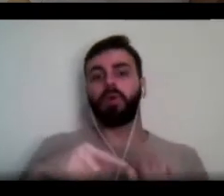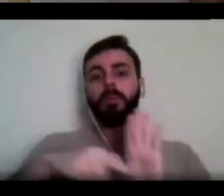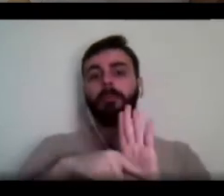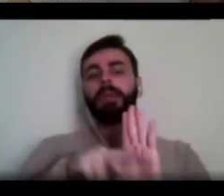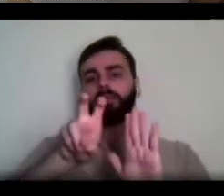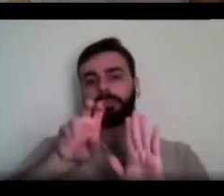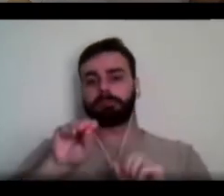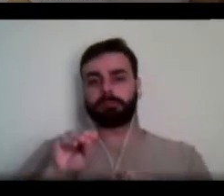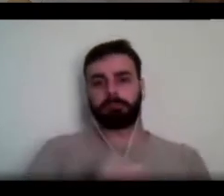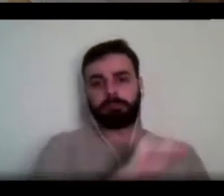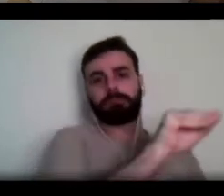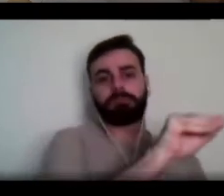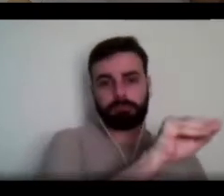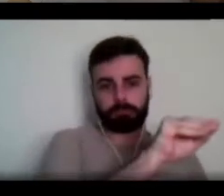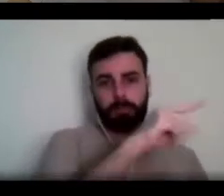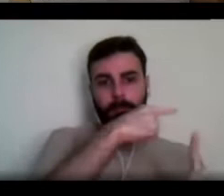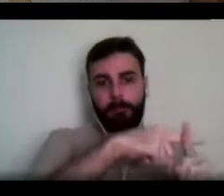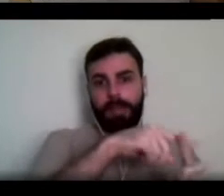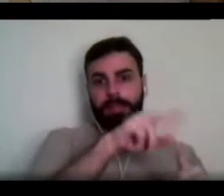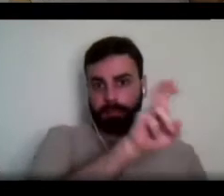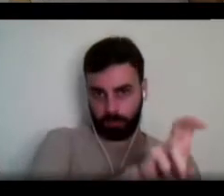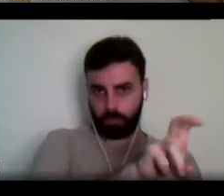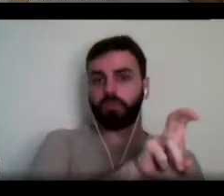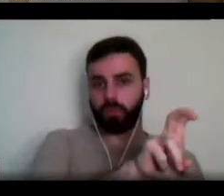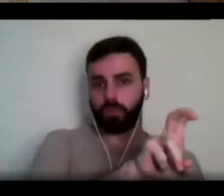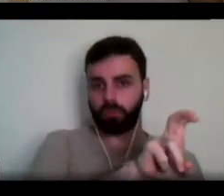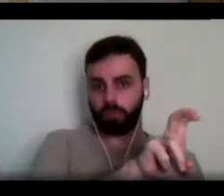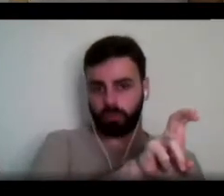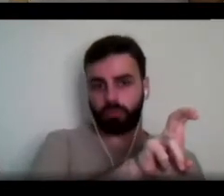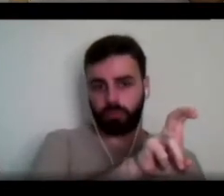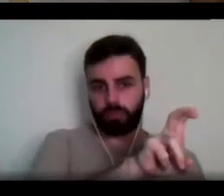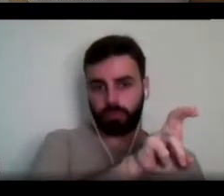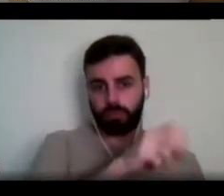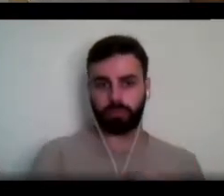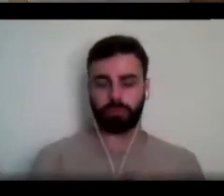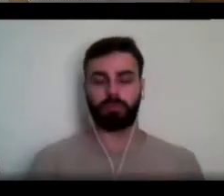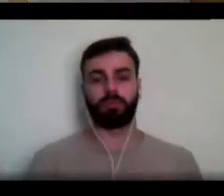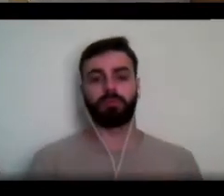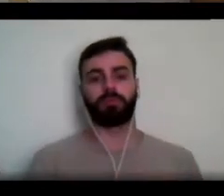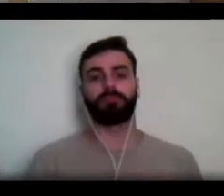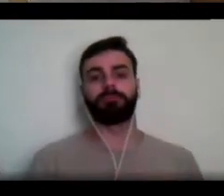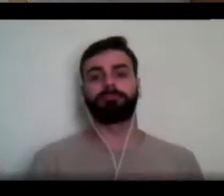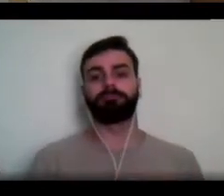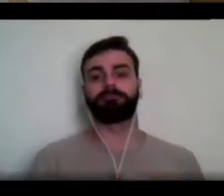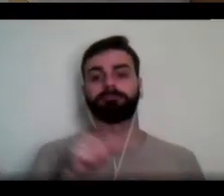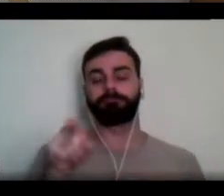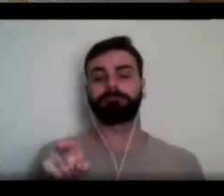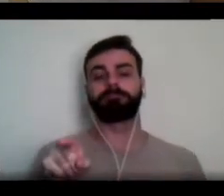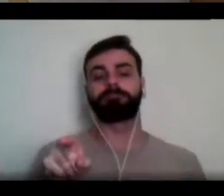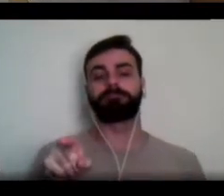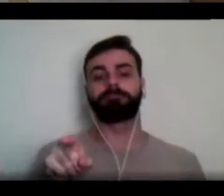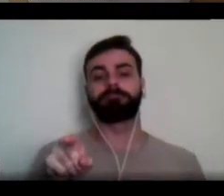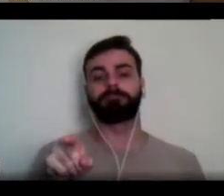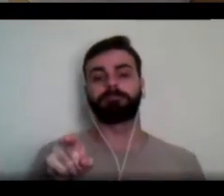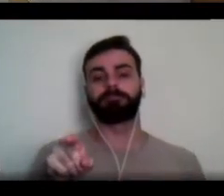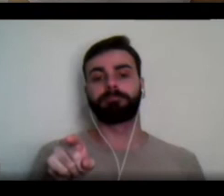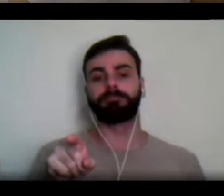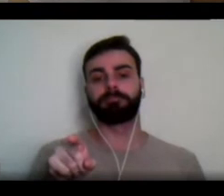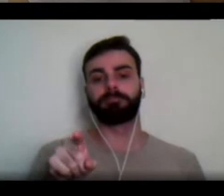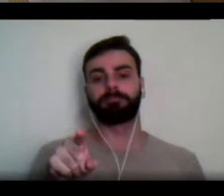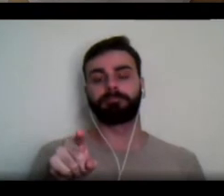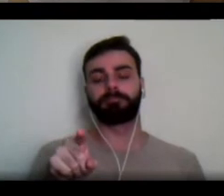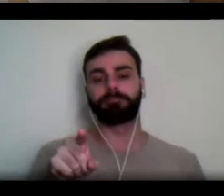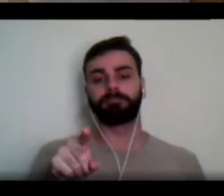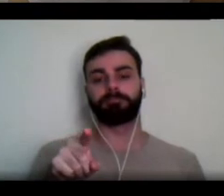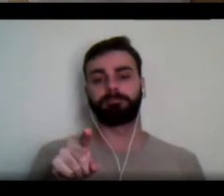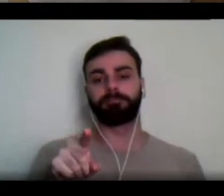5 metros por segundo, e isso aqui vai virar o quê? Vai virar